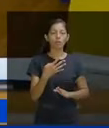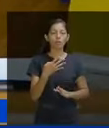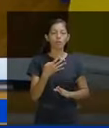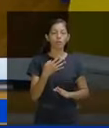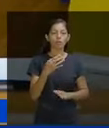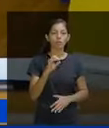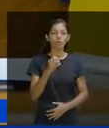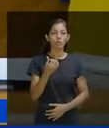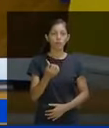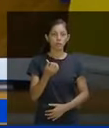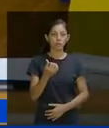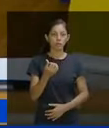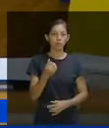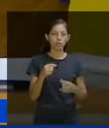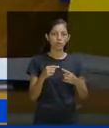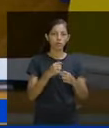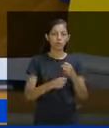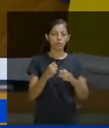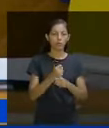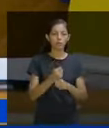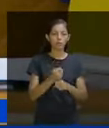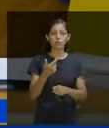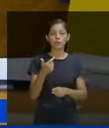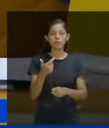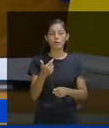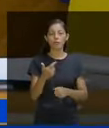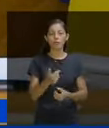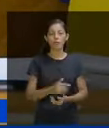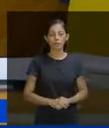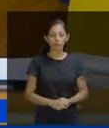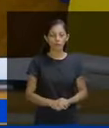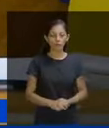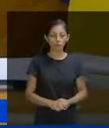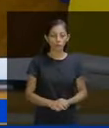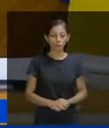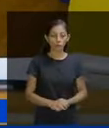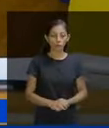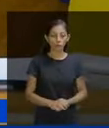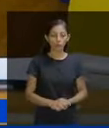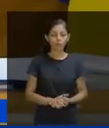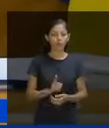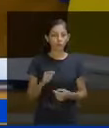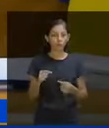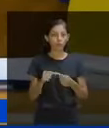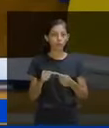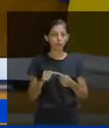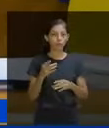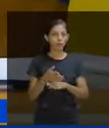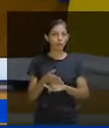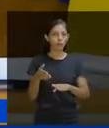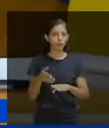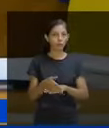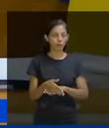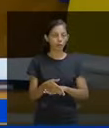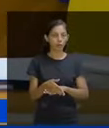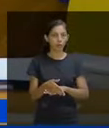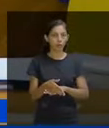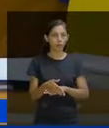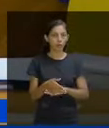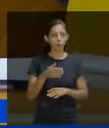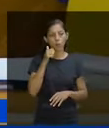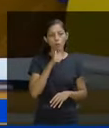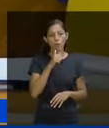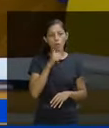curtos, usa óculos de armação escura, traje a toga preta. A incentivação da participação feminina no âmbito